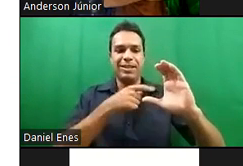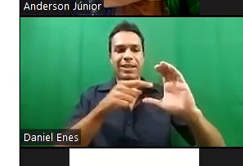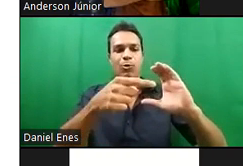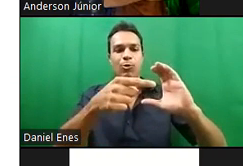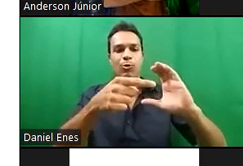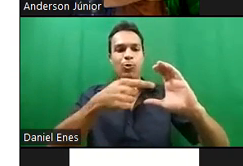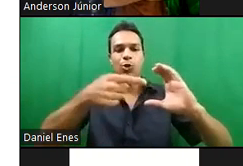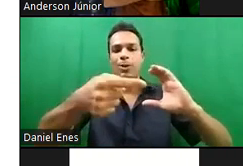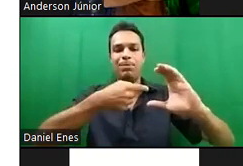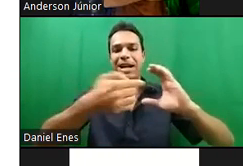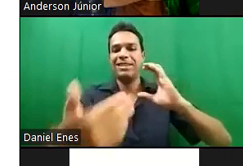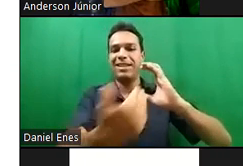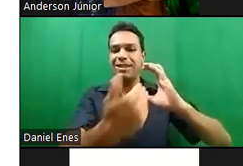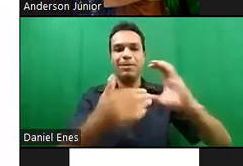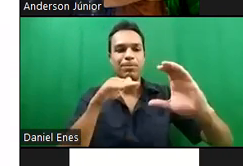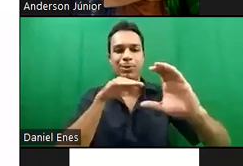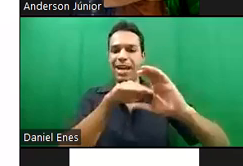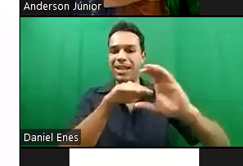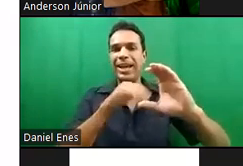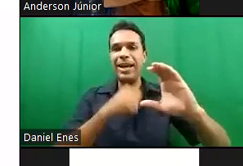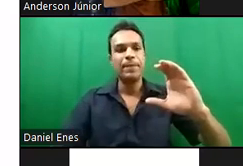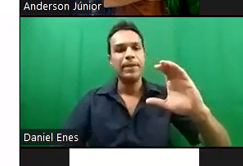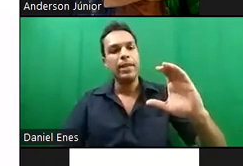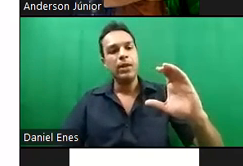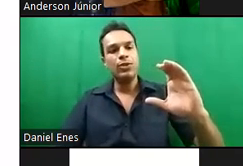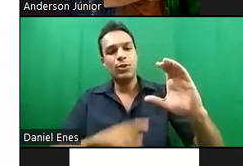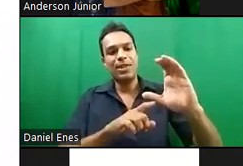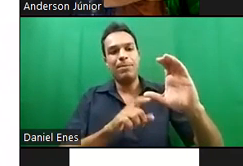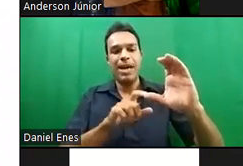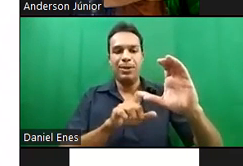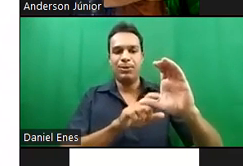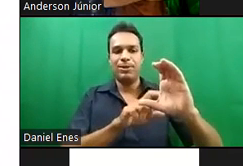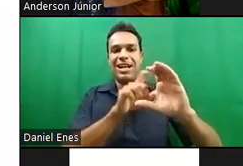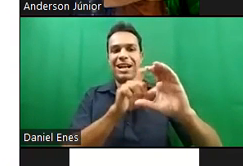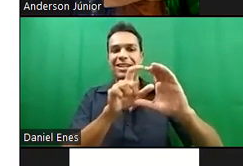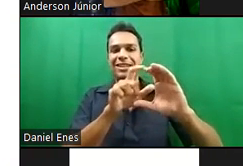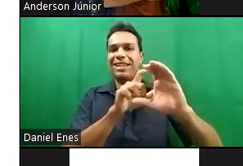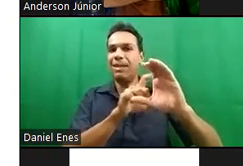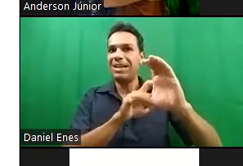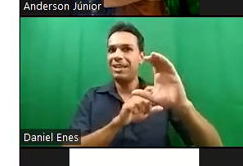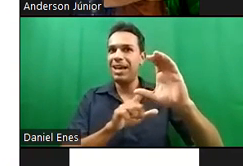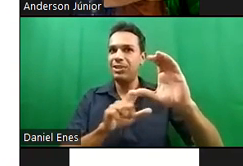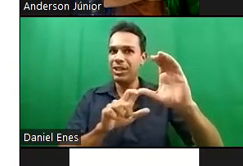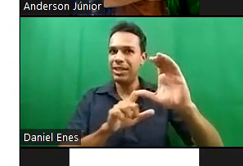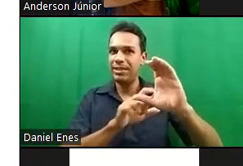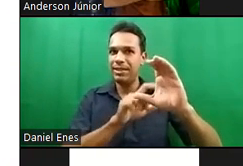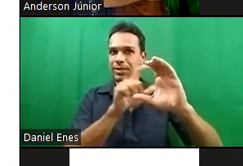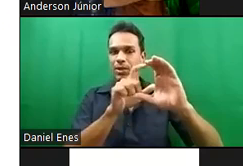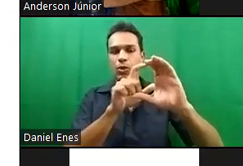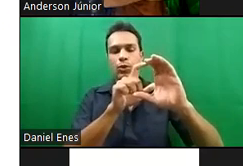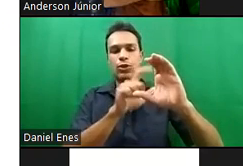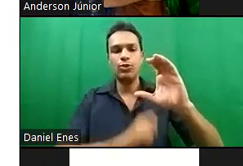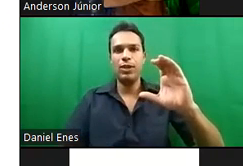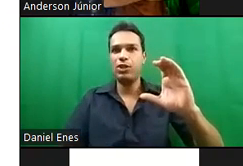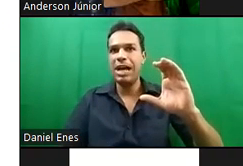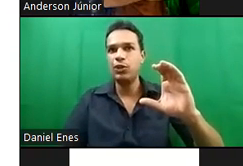garganta, né? O som ele passa por ela, né? Os sons abertos, a garganta ela está mais abertinha assim.